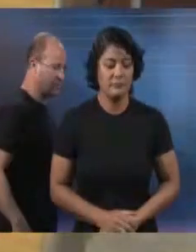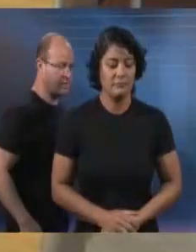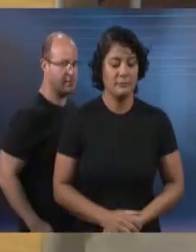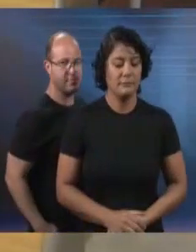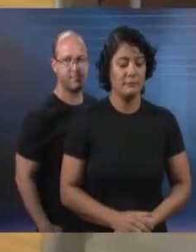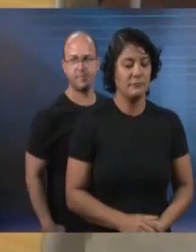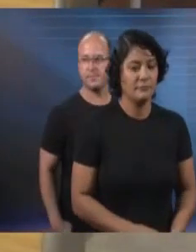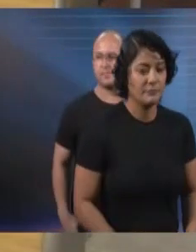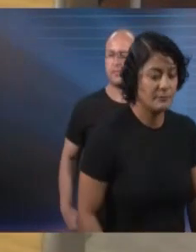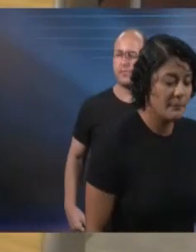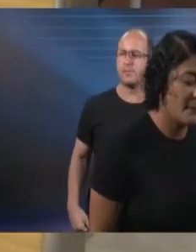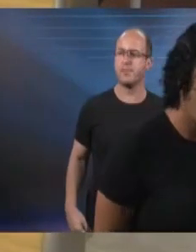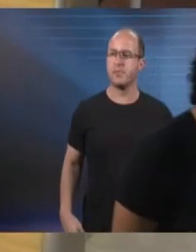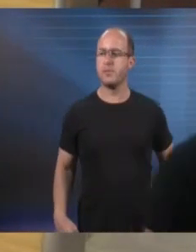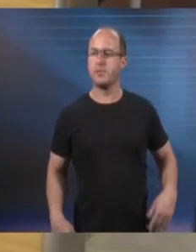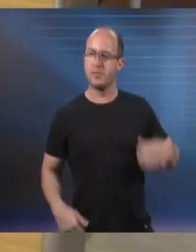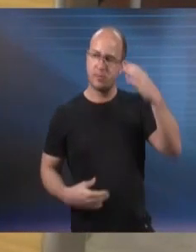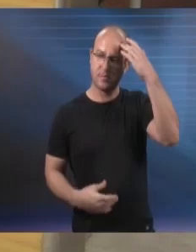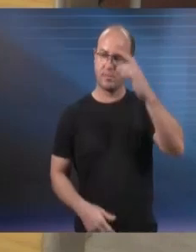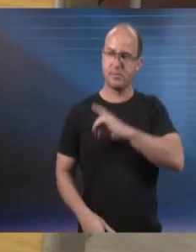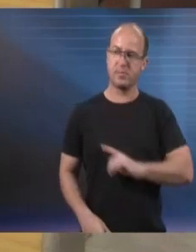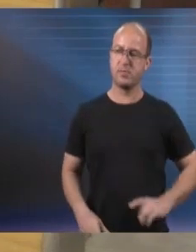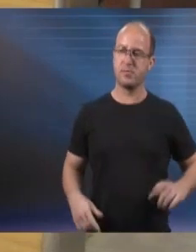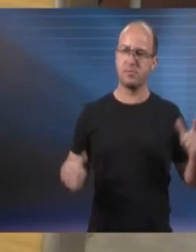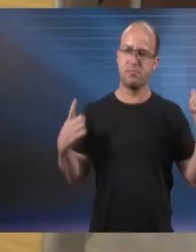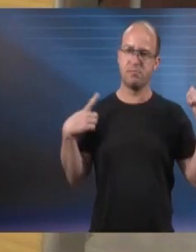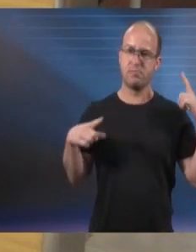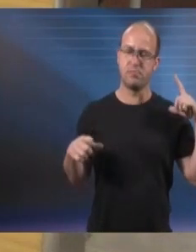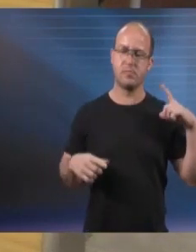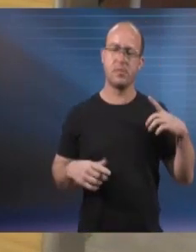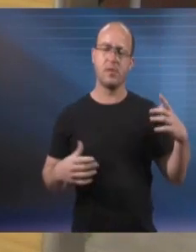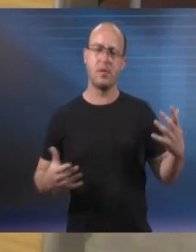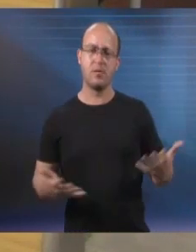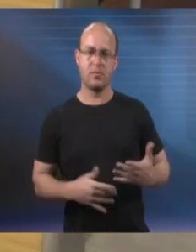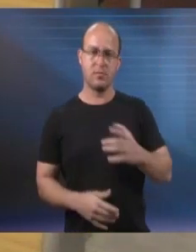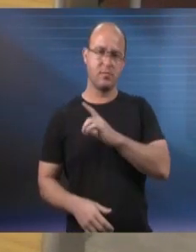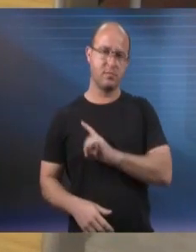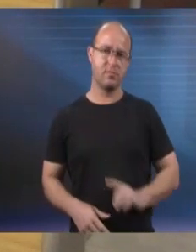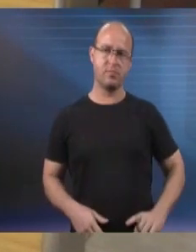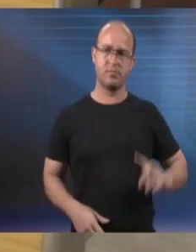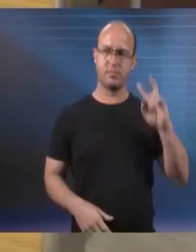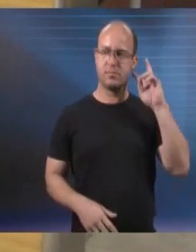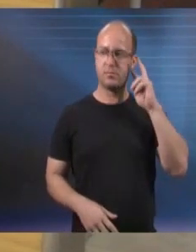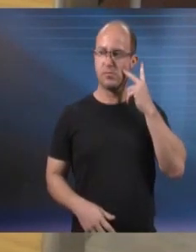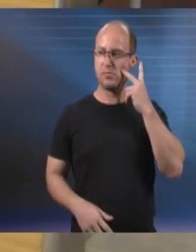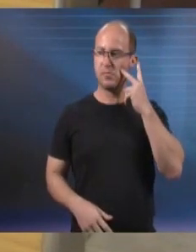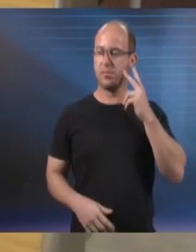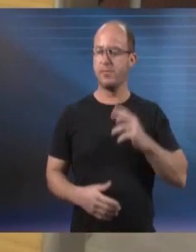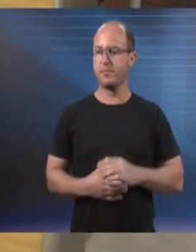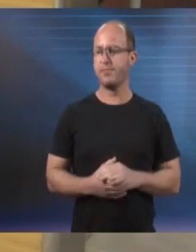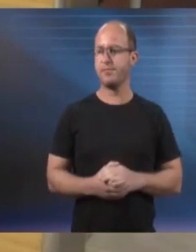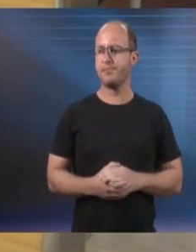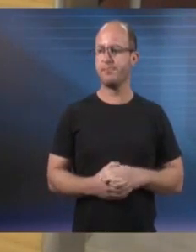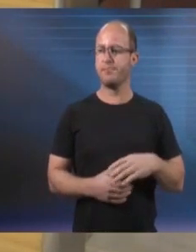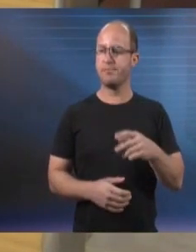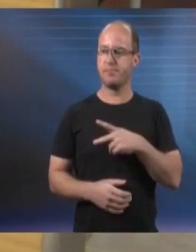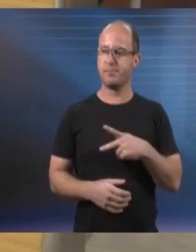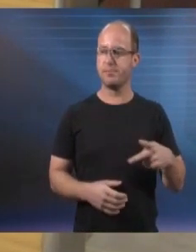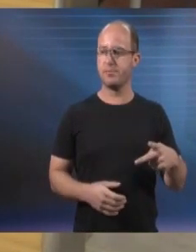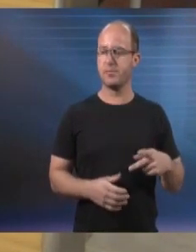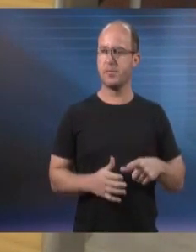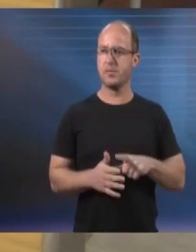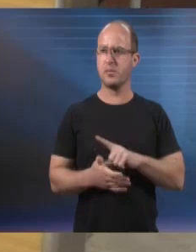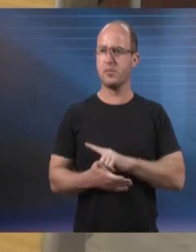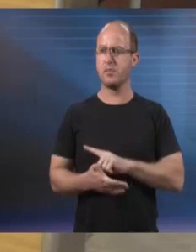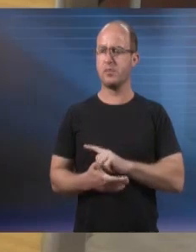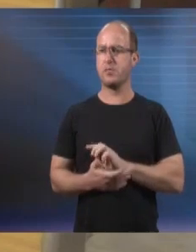Obrigado, deputado Luiz Eduardo. Passa a palavra à deputada Divaneide Basílio. Senhor presidente, antes